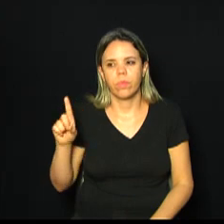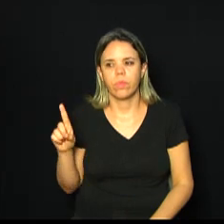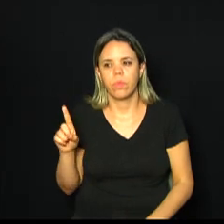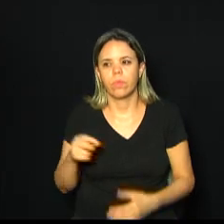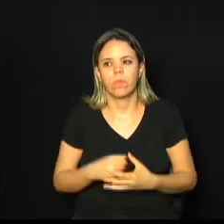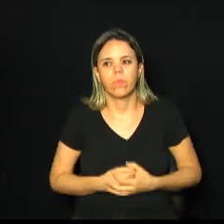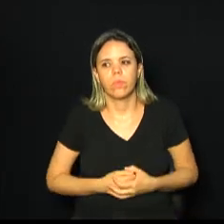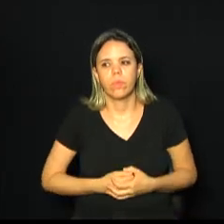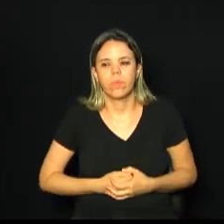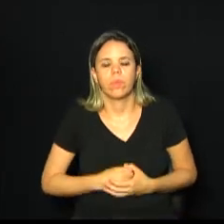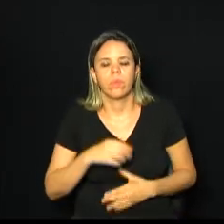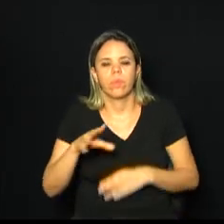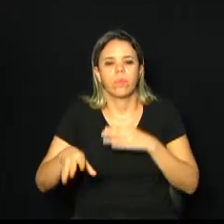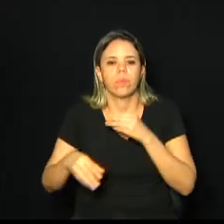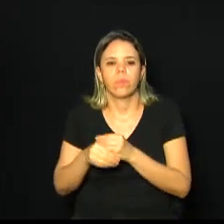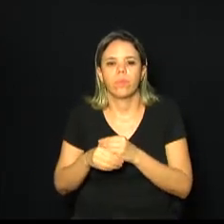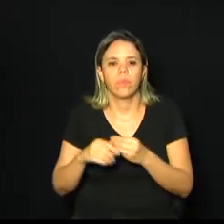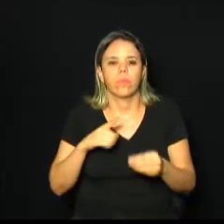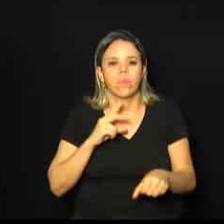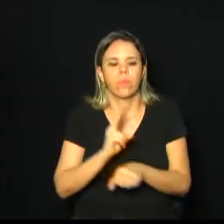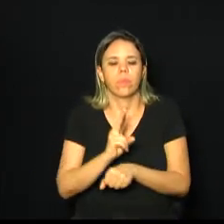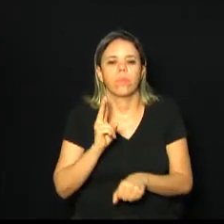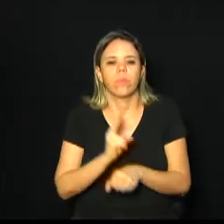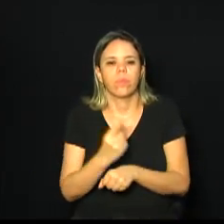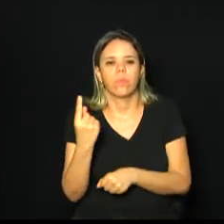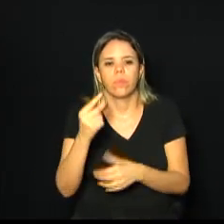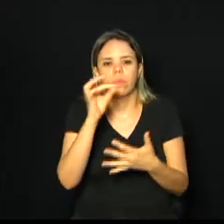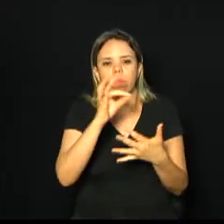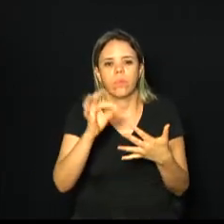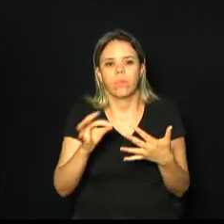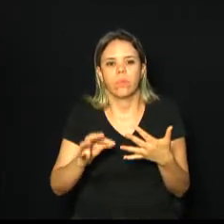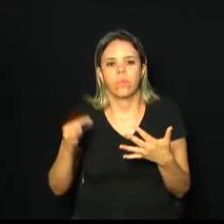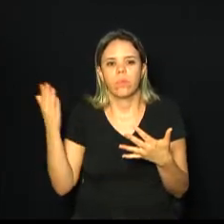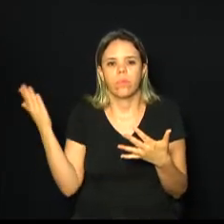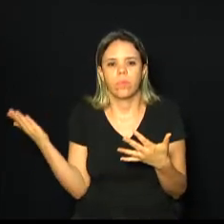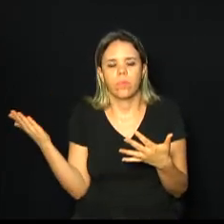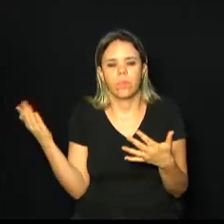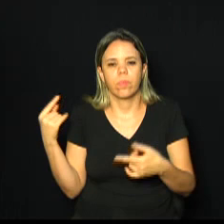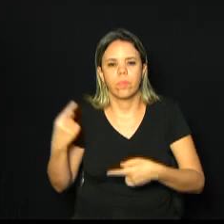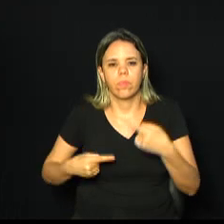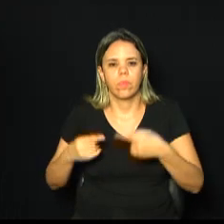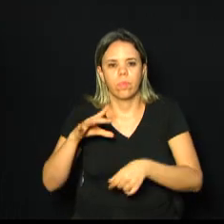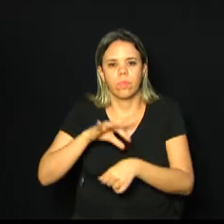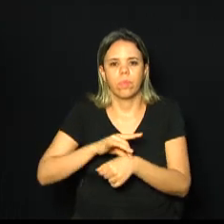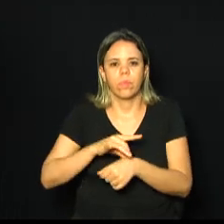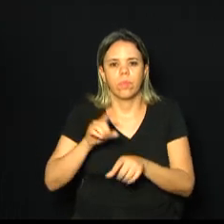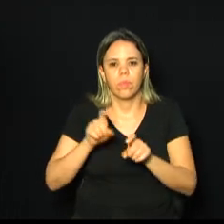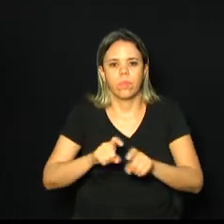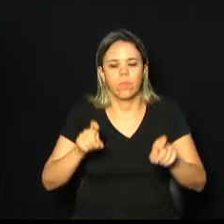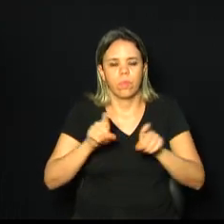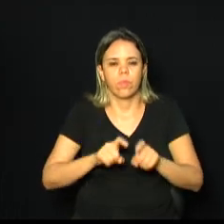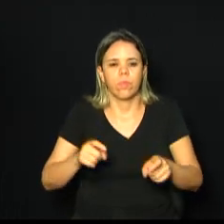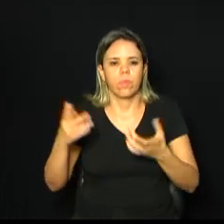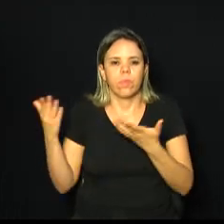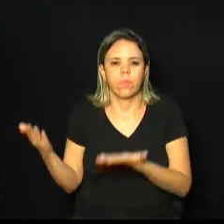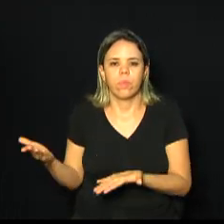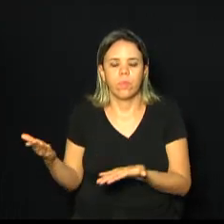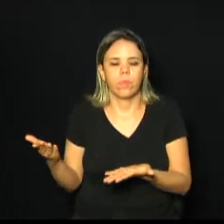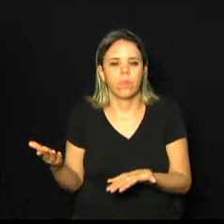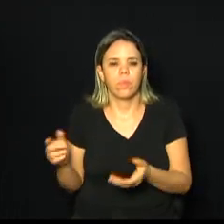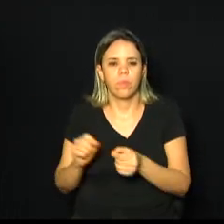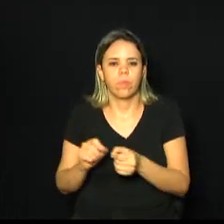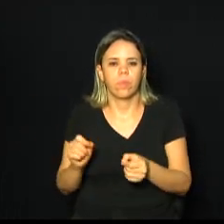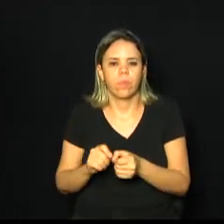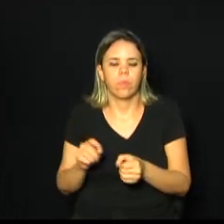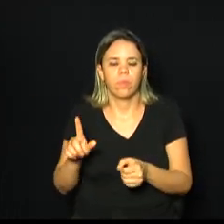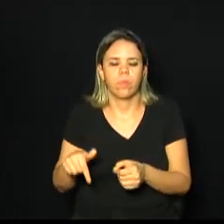você faça a implantação, você tem que cuidar de cada um deles. A política de segurança da informação, ela vai